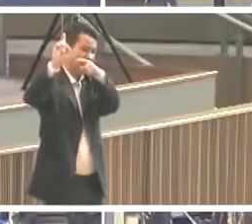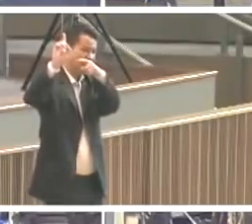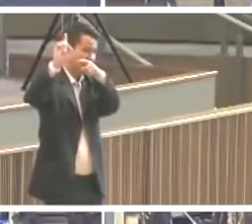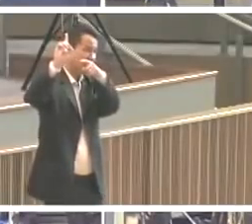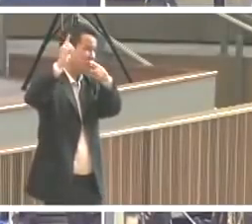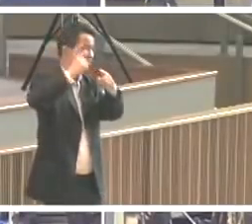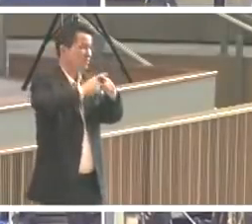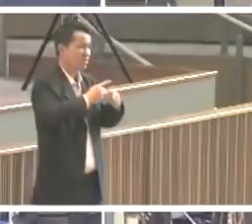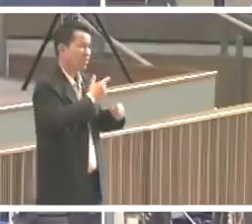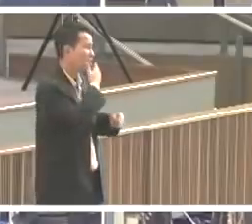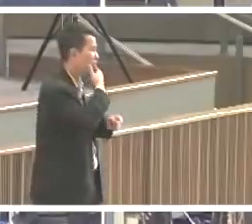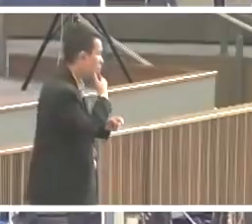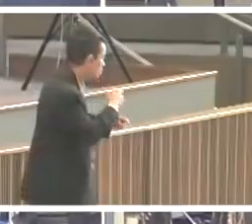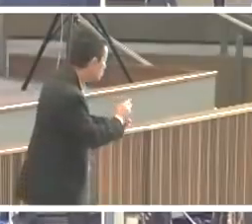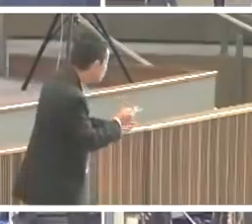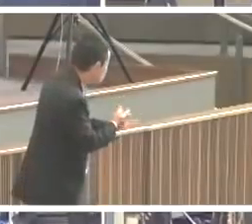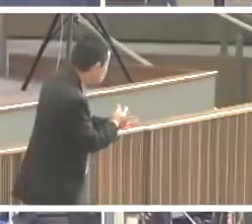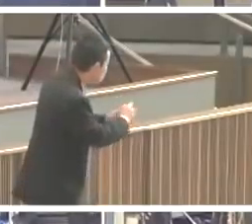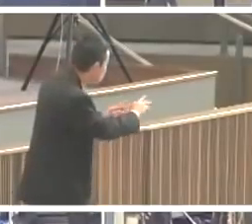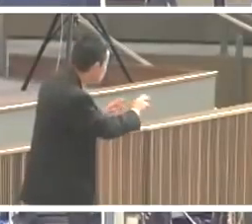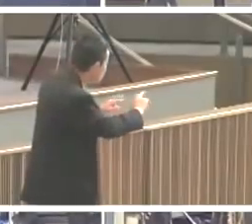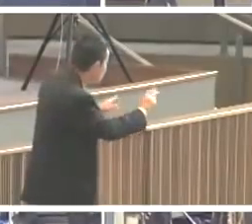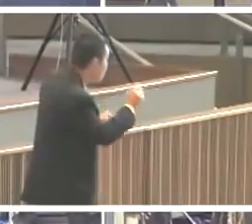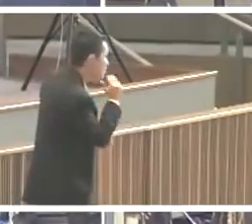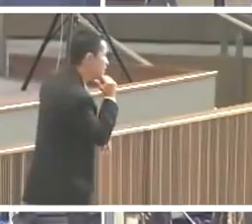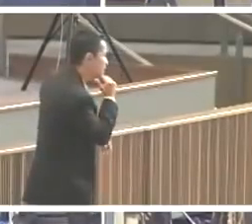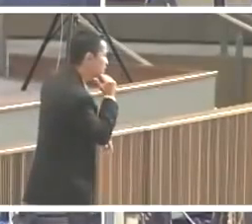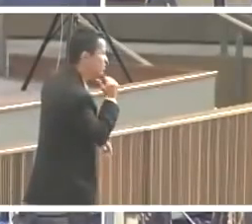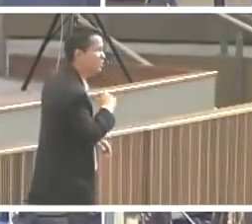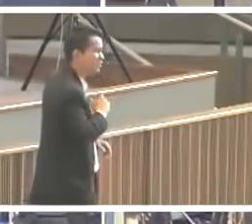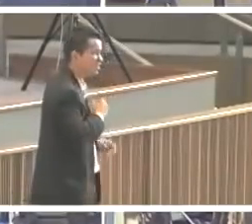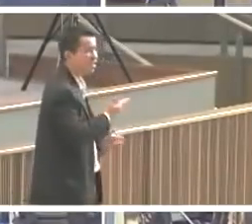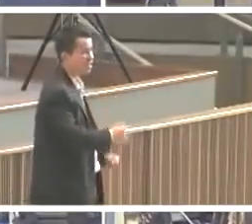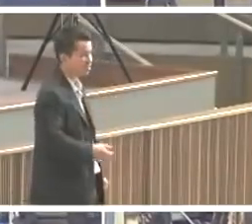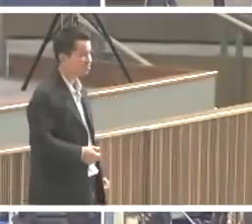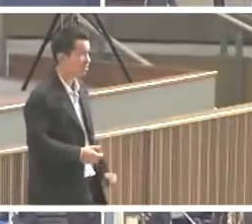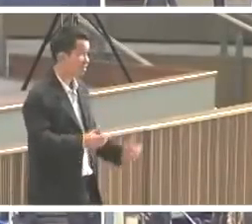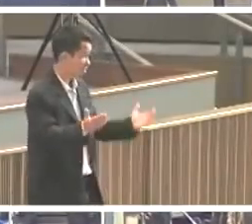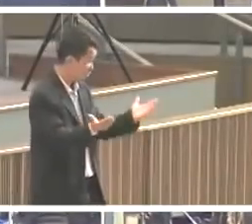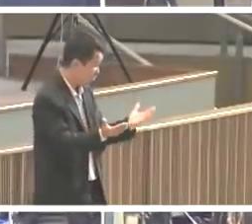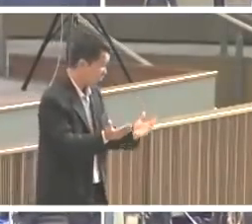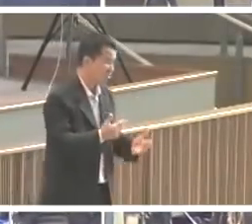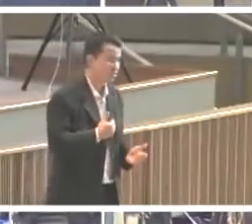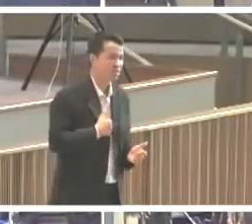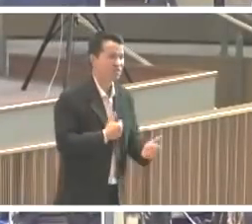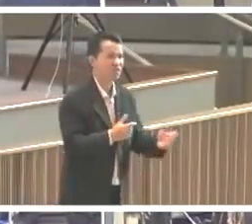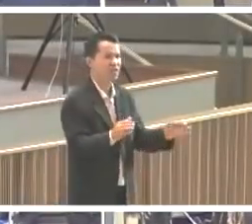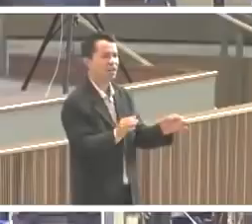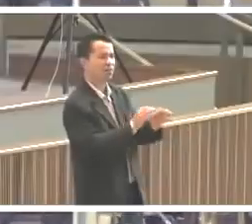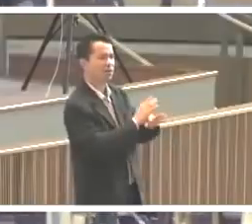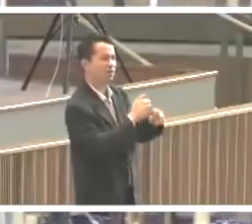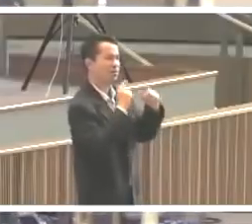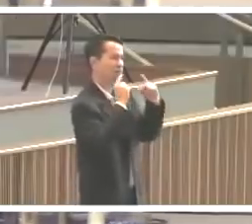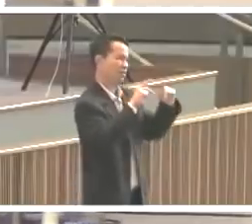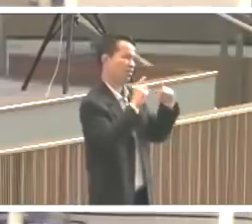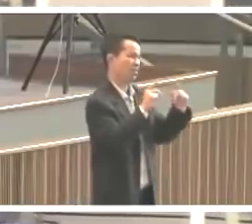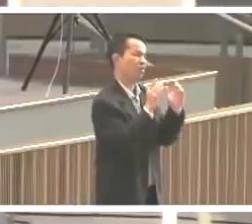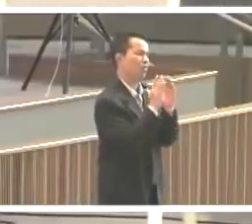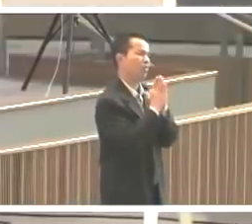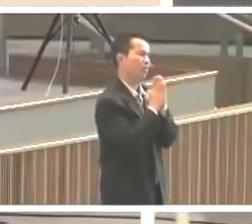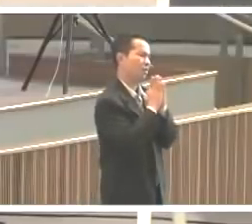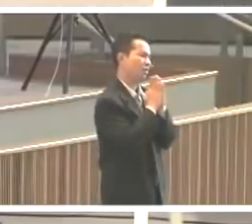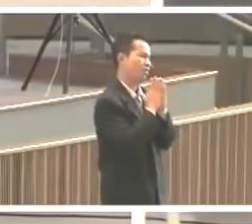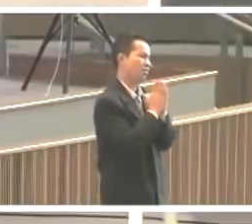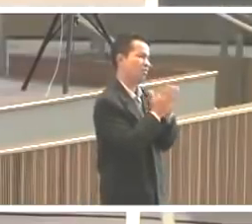para aquilo que Deus tem para nós. Nessa manhã, eu queria concluir essa mensagem orando com você.